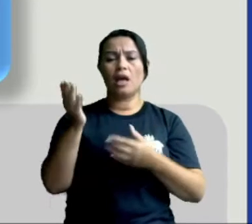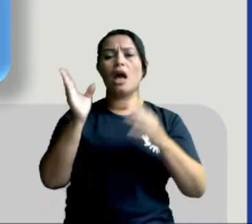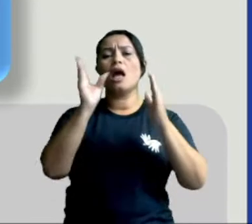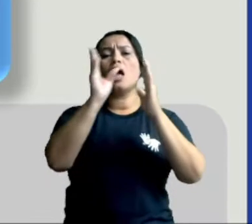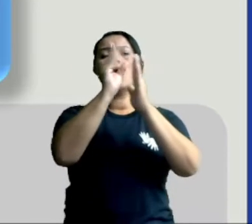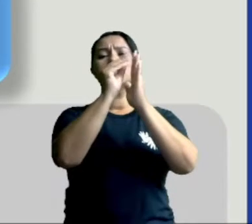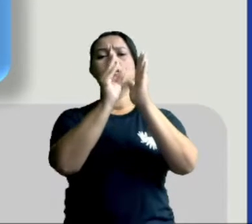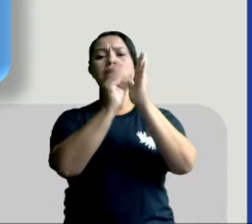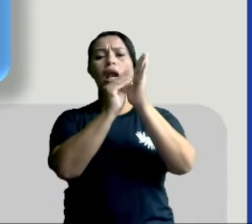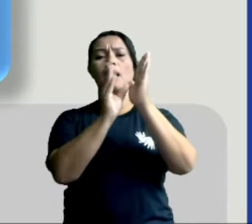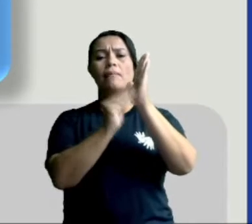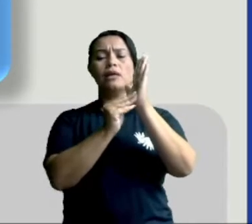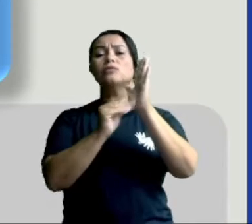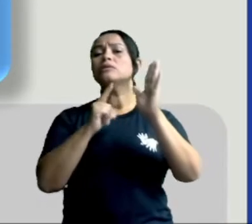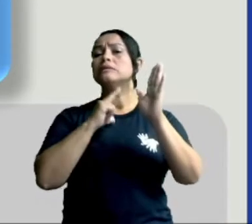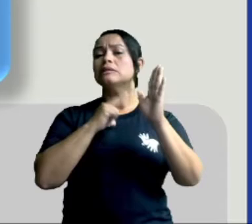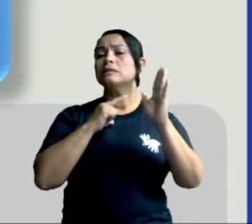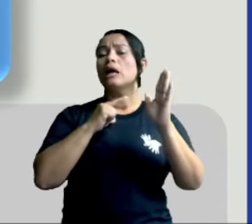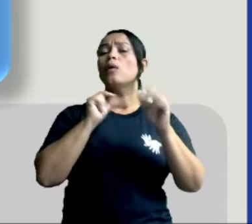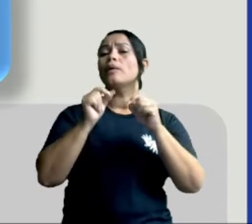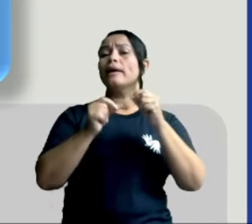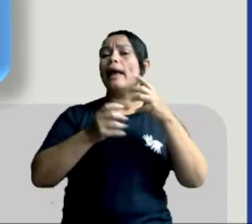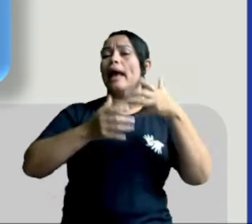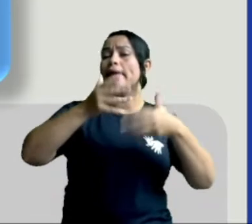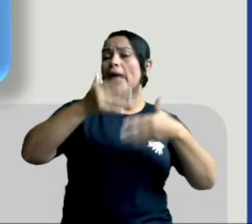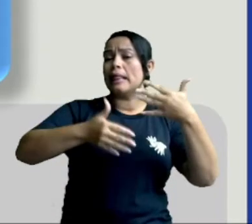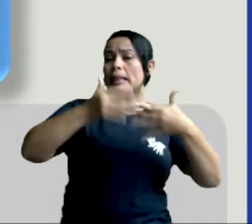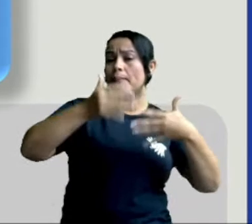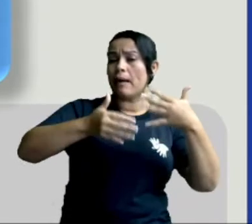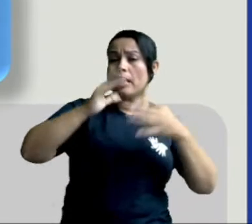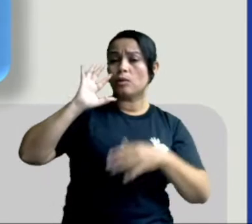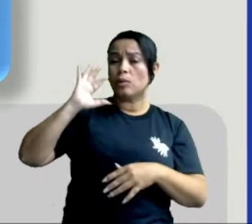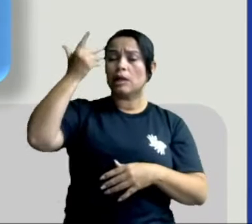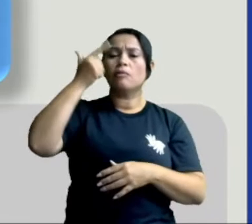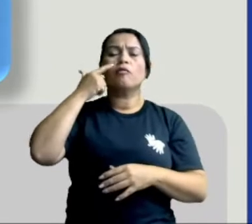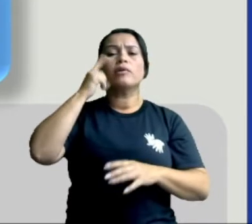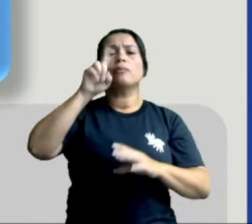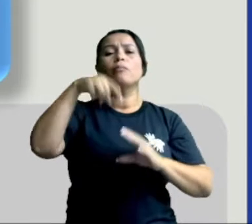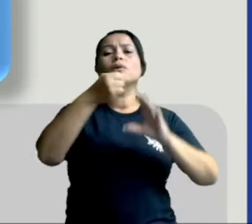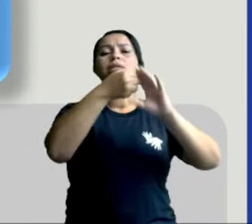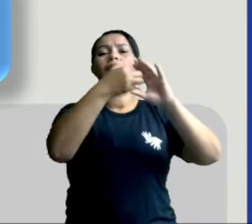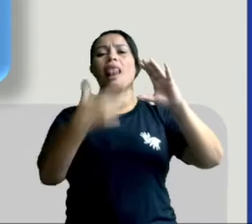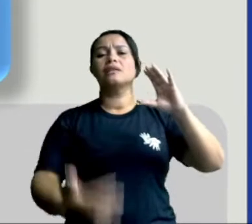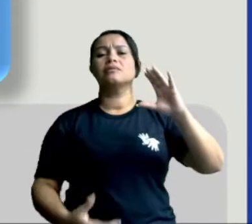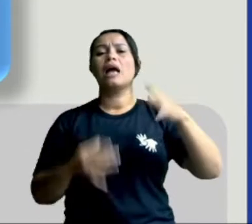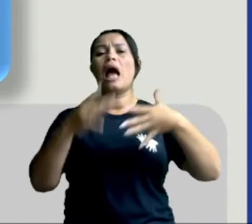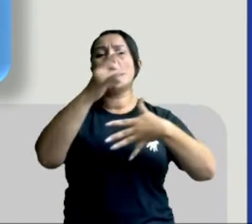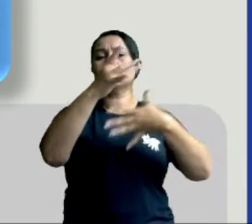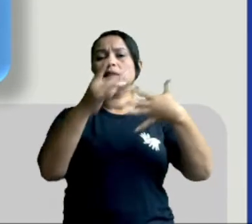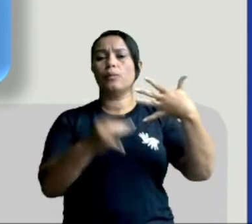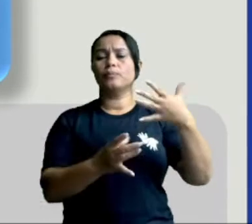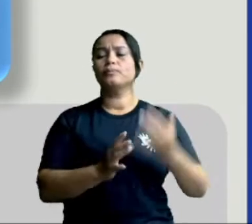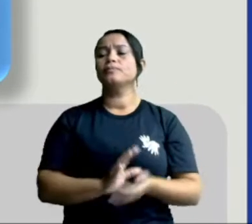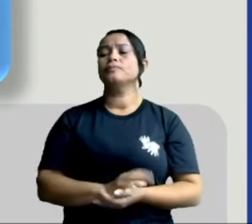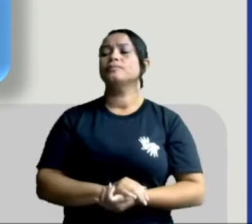esses elementos que interferem no clima para depois nós fazemos a classificação dos climas